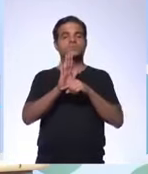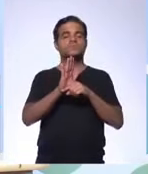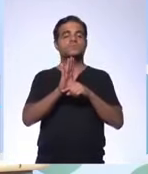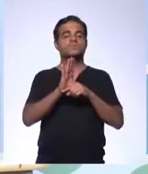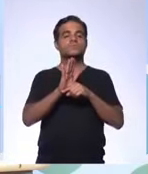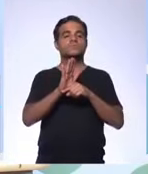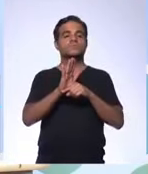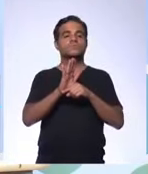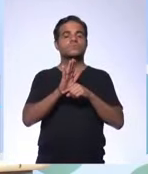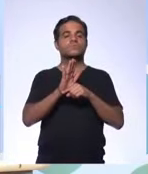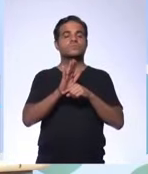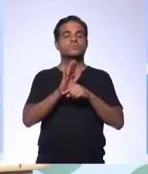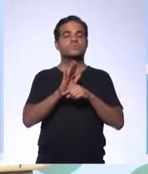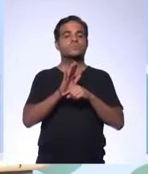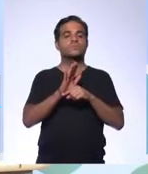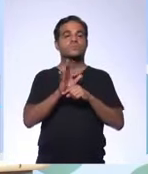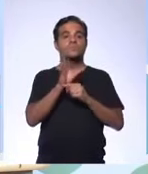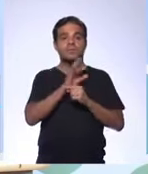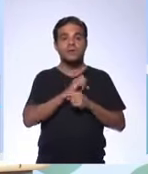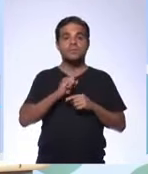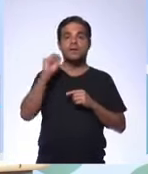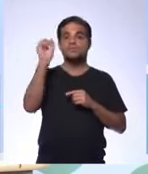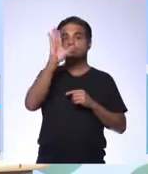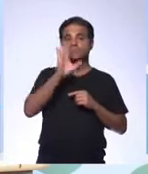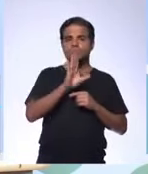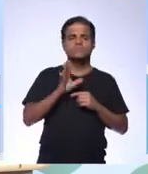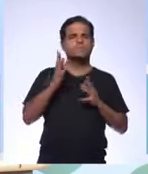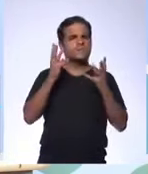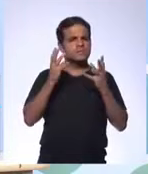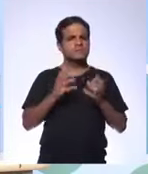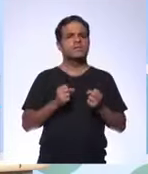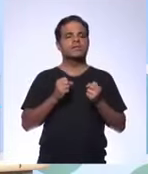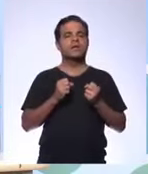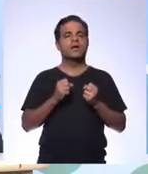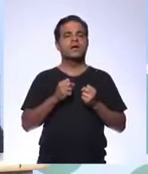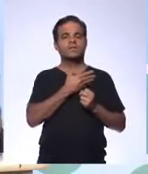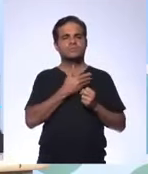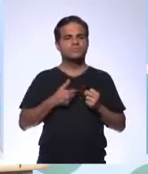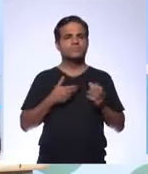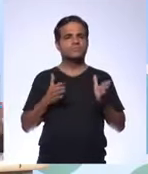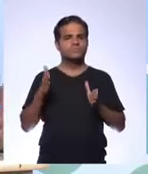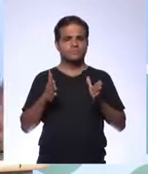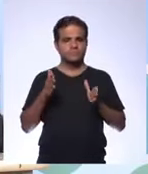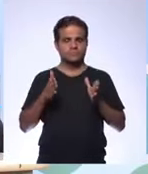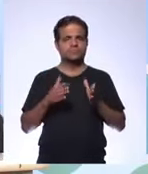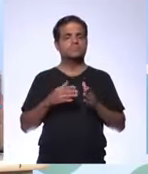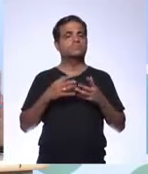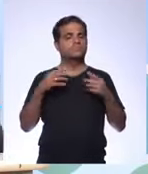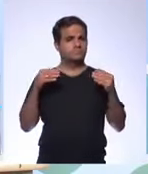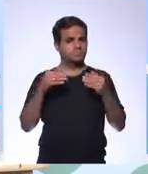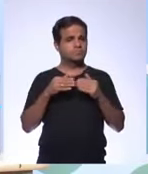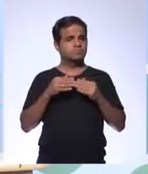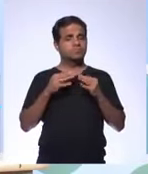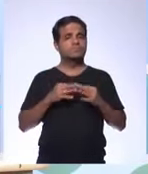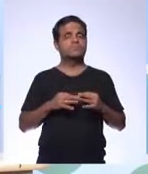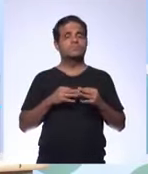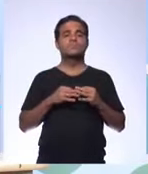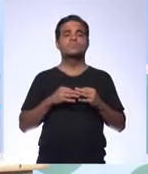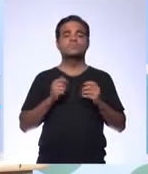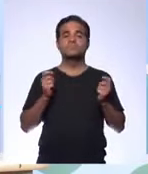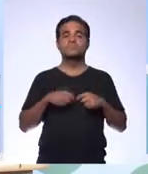que amar o Brasil significa aí aceitar, né, o regime, né? Está de acordo com as condições do